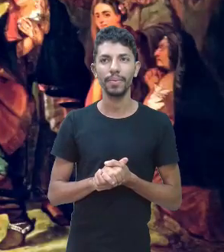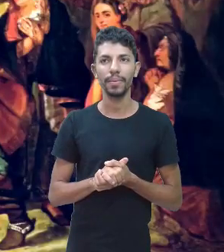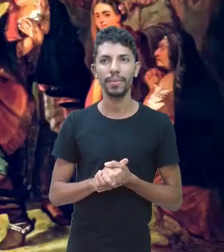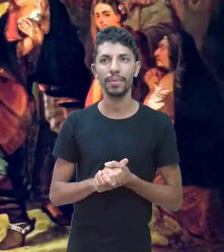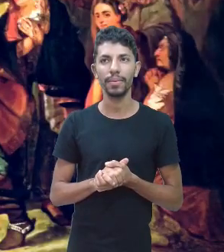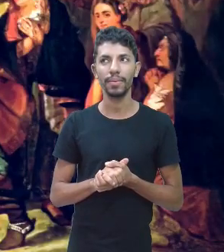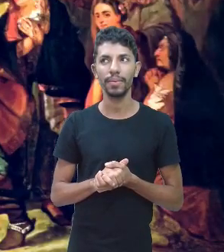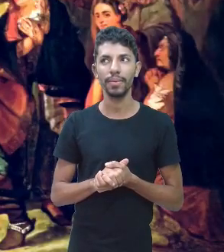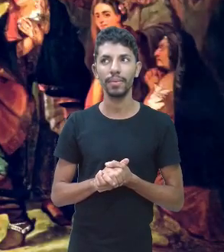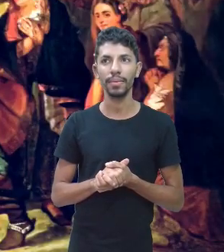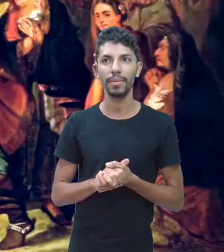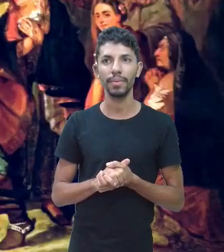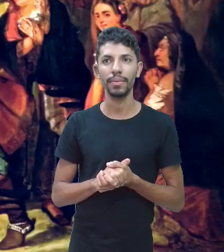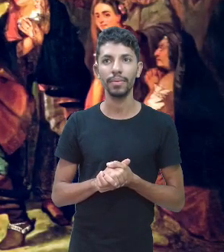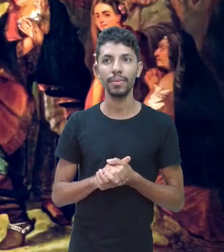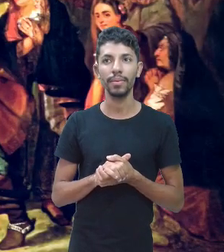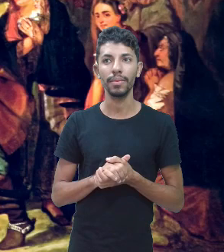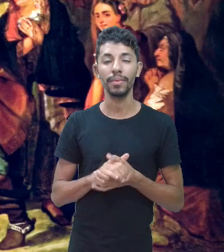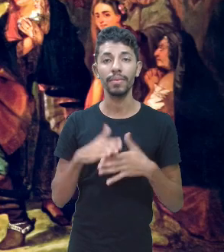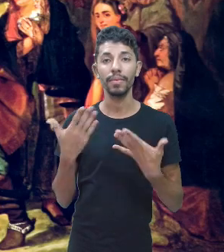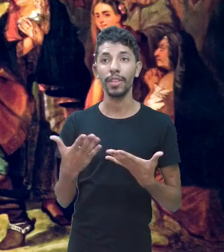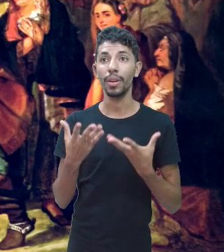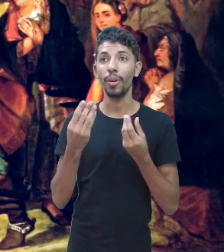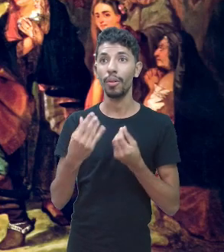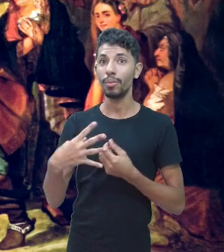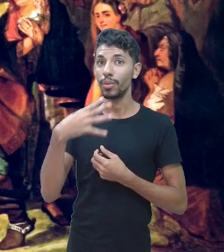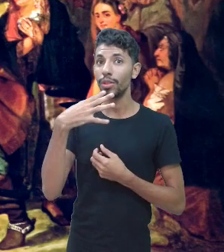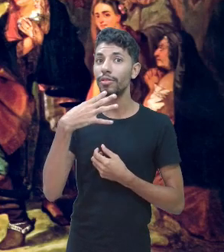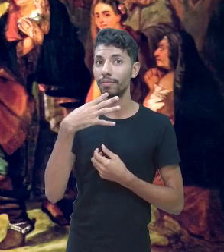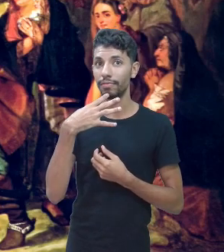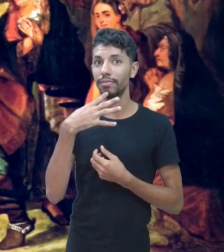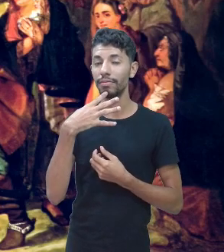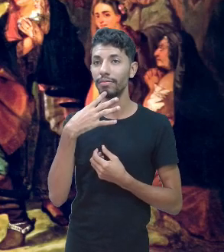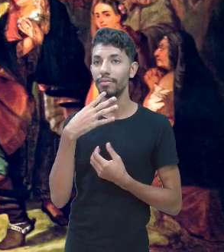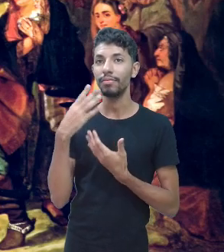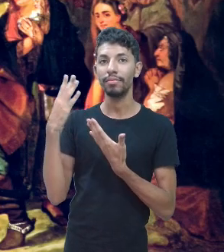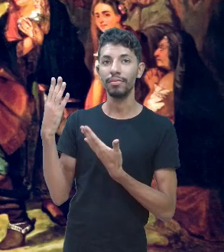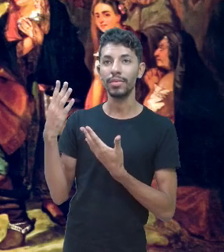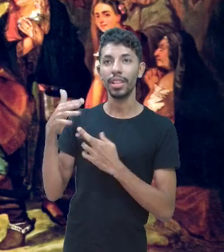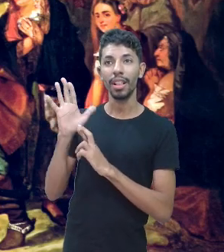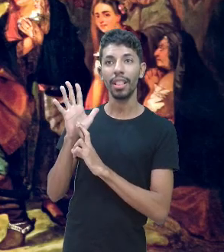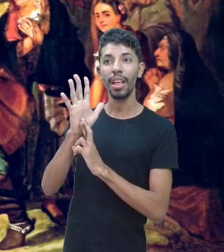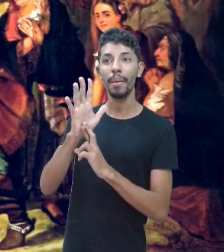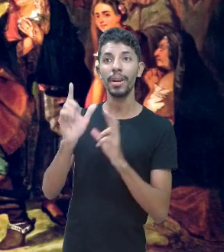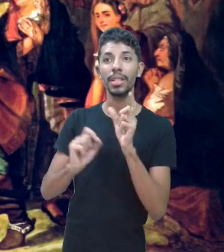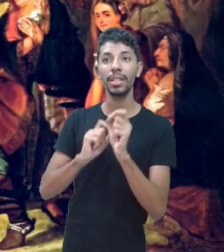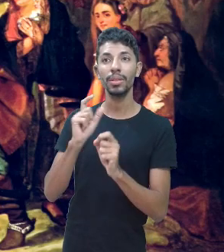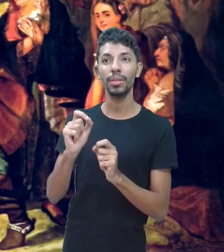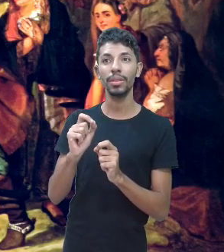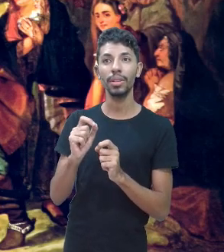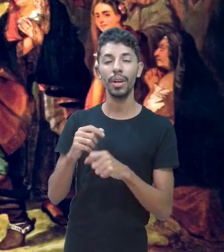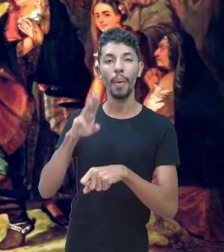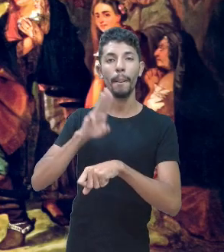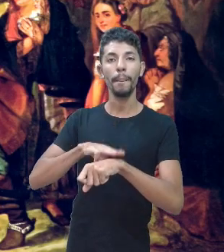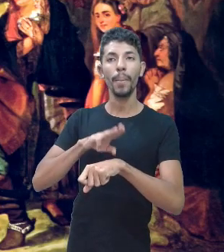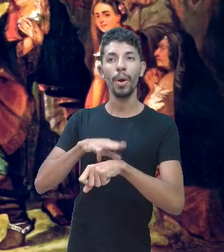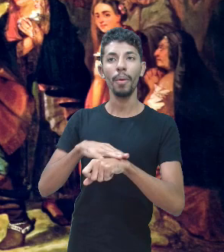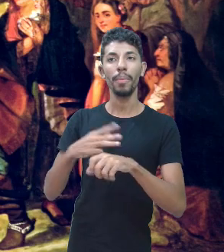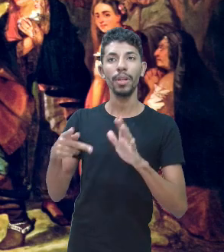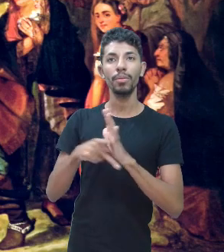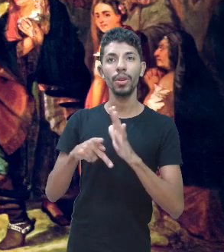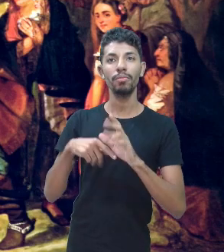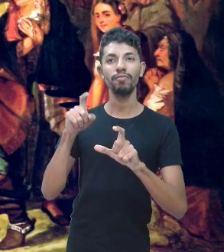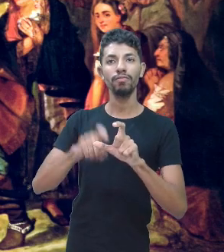Temos aqui, ela é bastante conhecida, né, e retrata ou representa um momento da independência, da proclamação